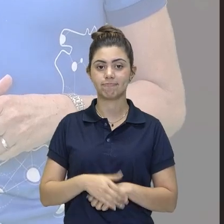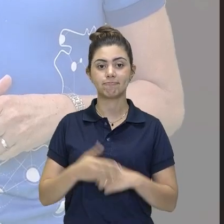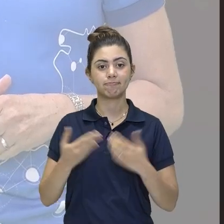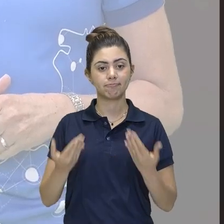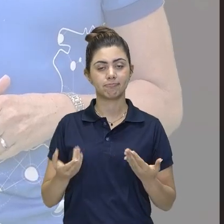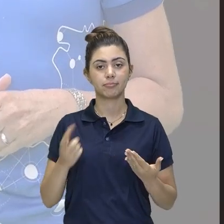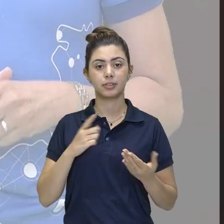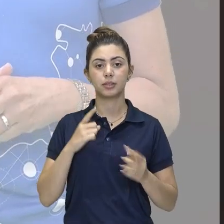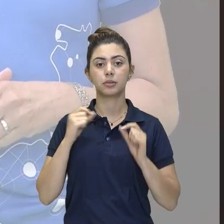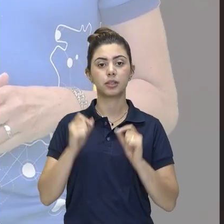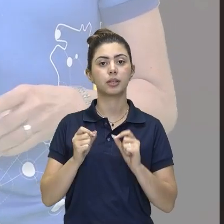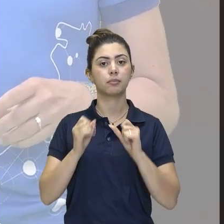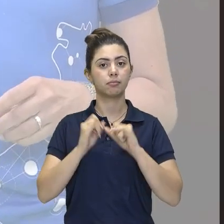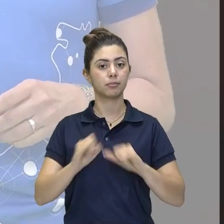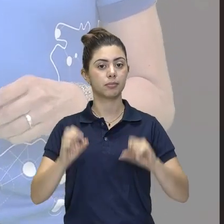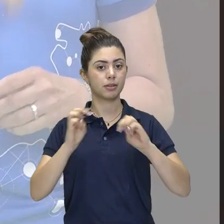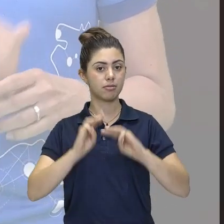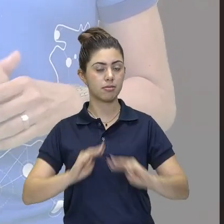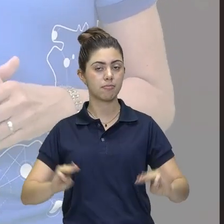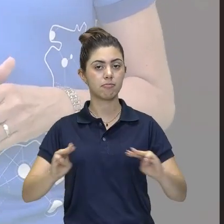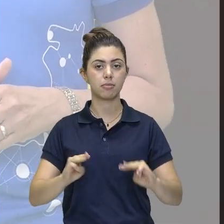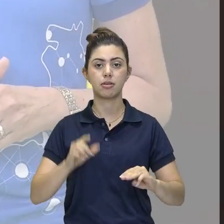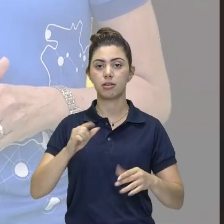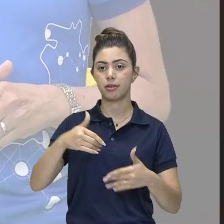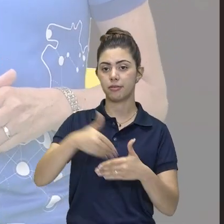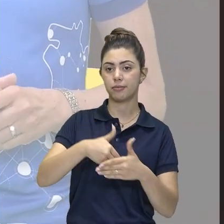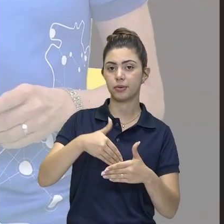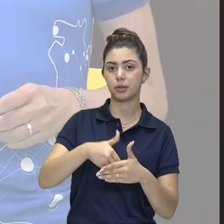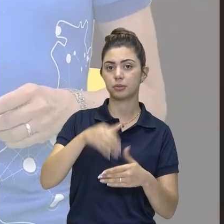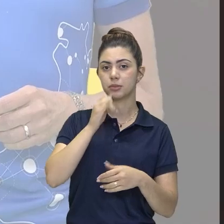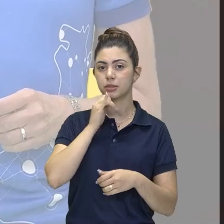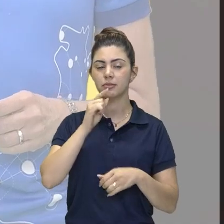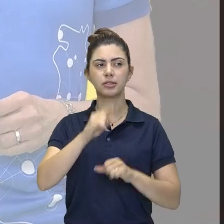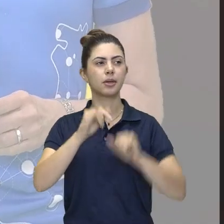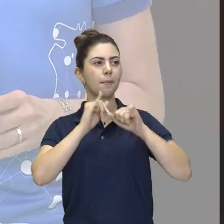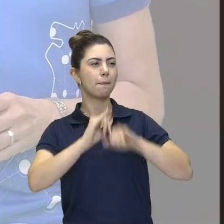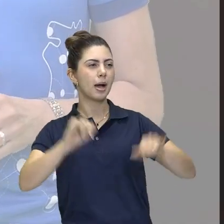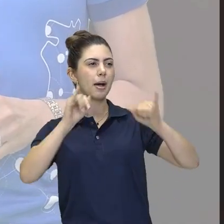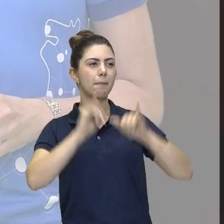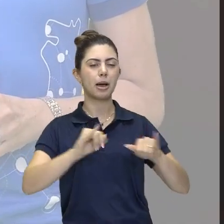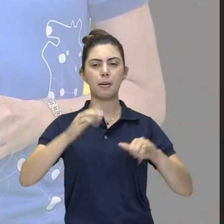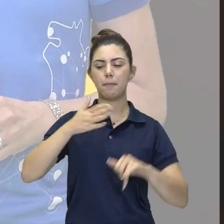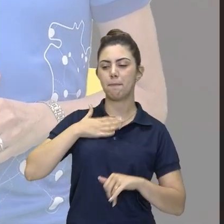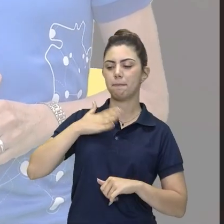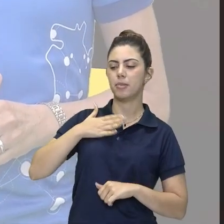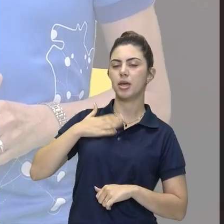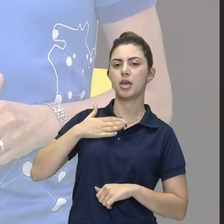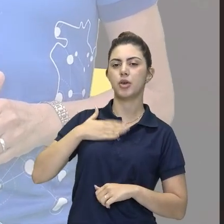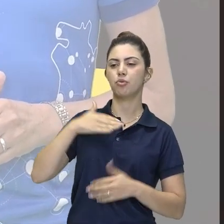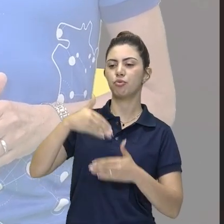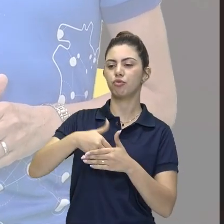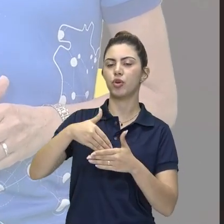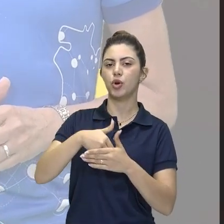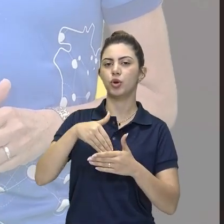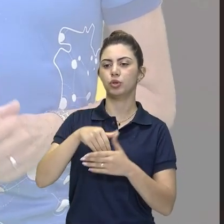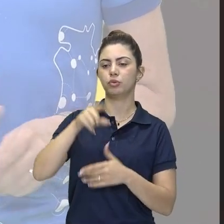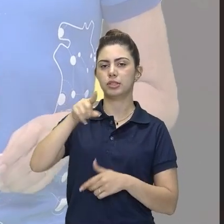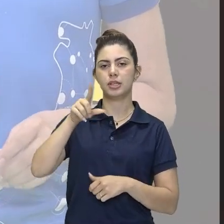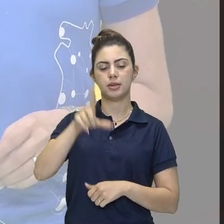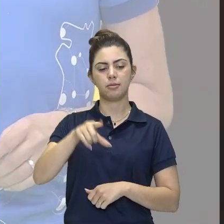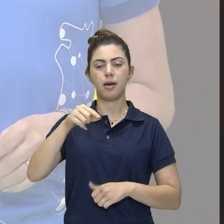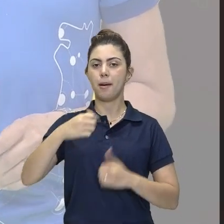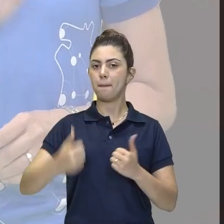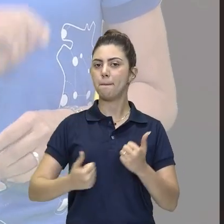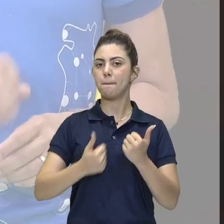campanhas eleitorais. Quando você está aí fazendo campanha para um candidato que você acredita, que você